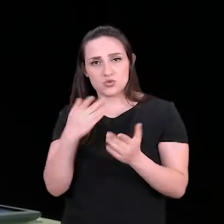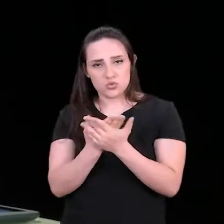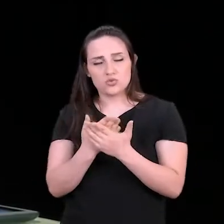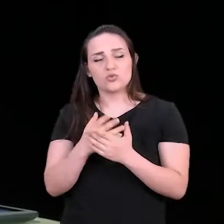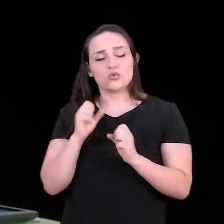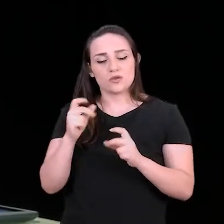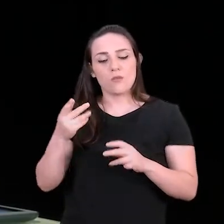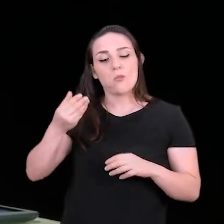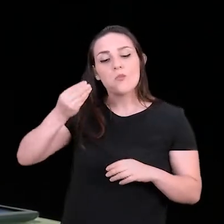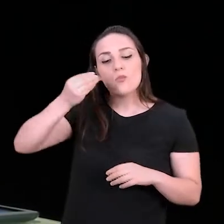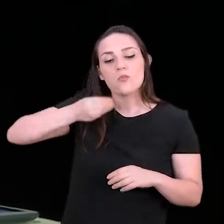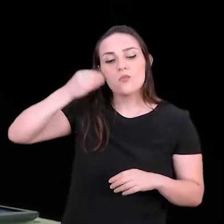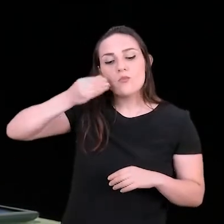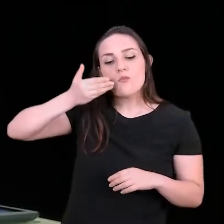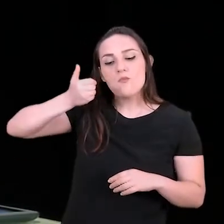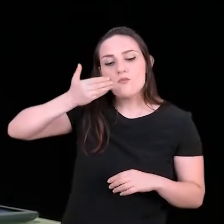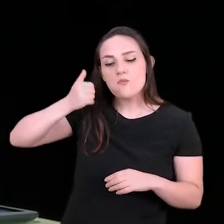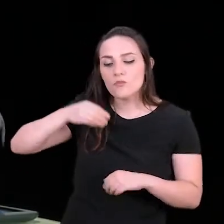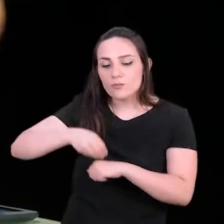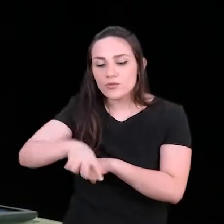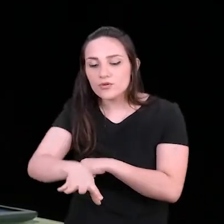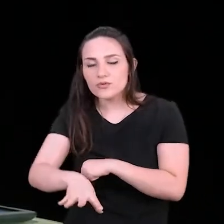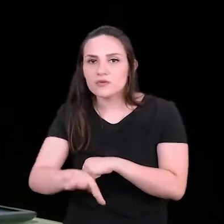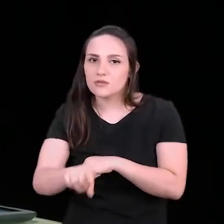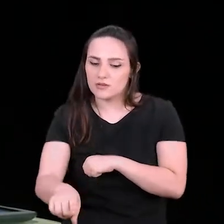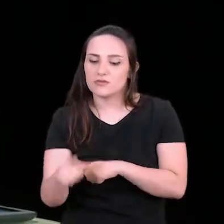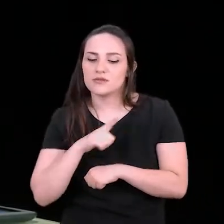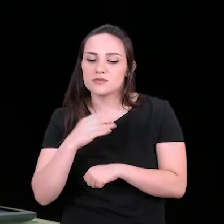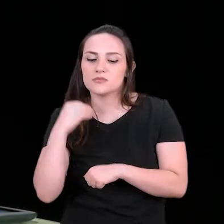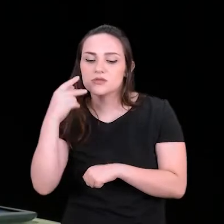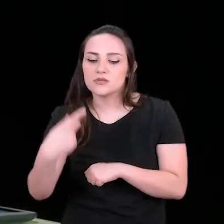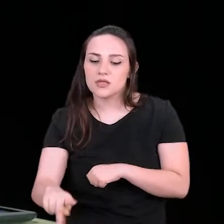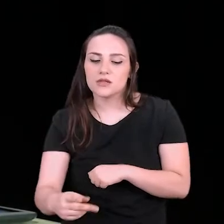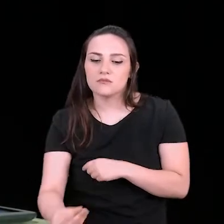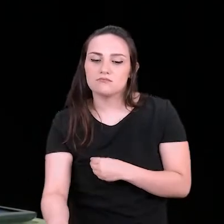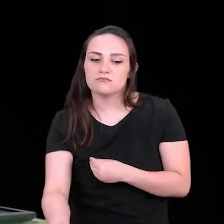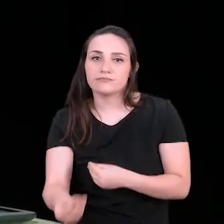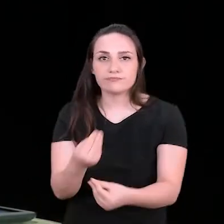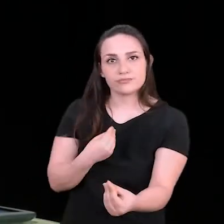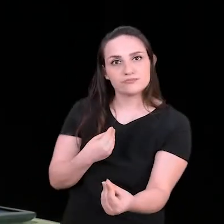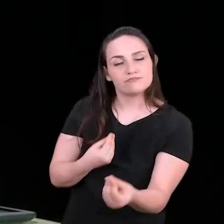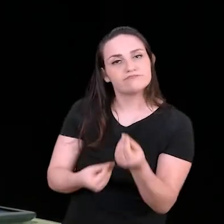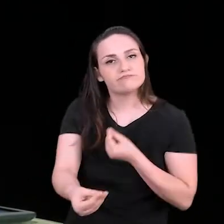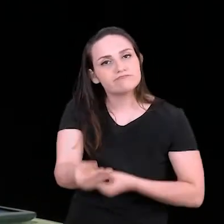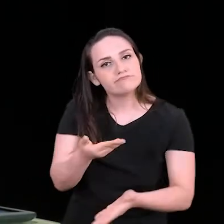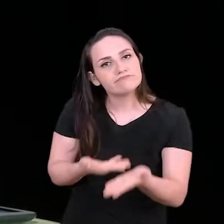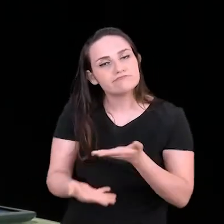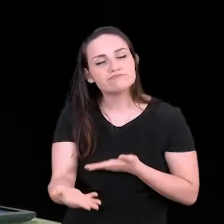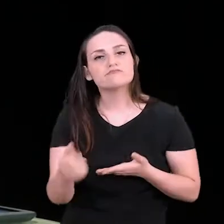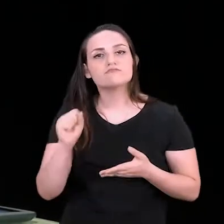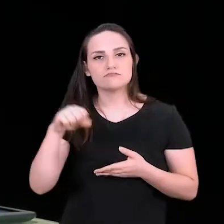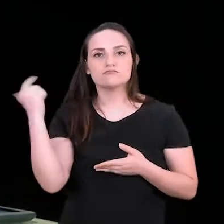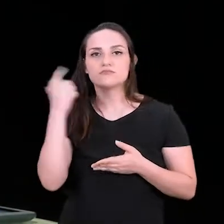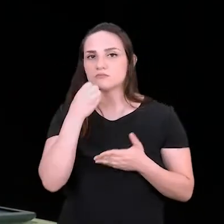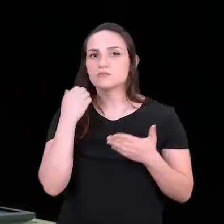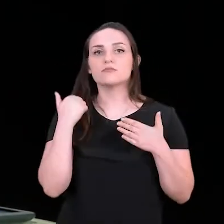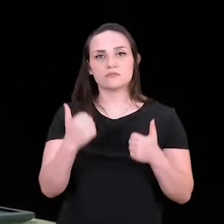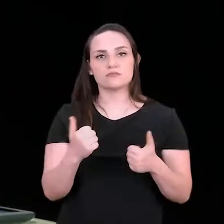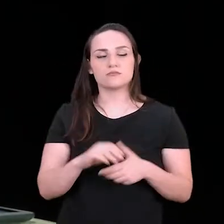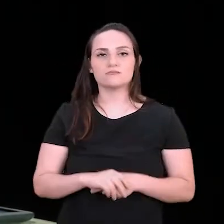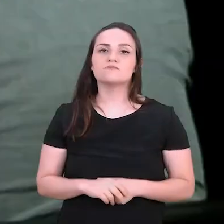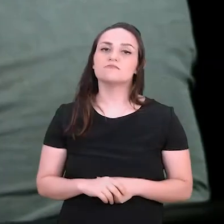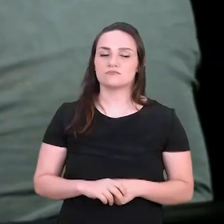o pesquisador ali do mestrado traz a dele, e há uma troca e uma contribuição bastante produtiva para os